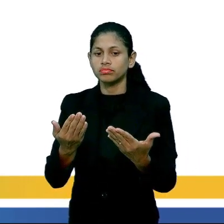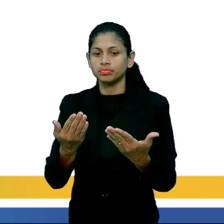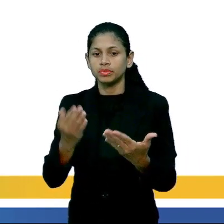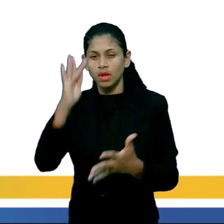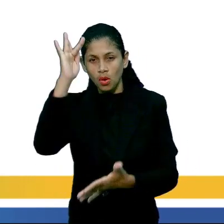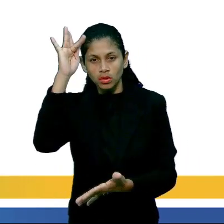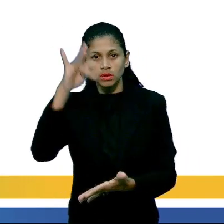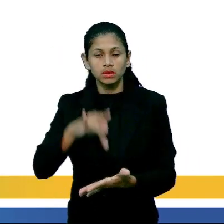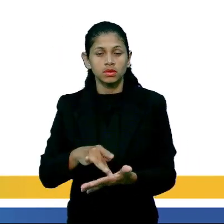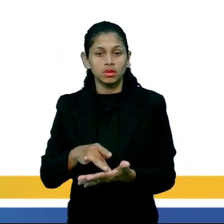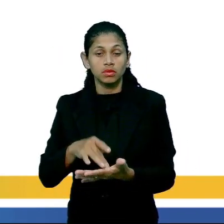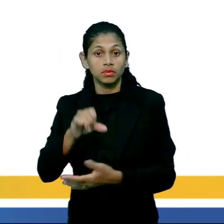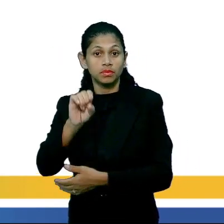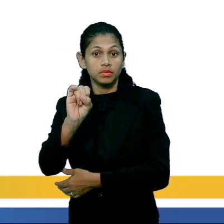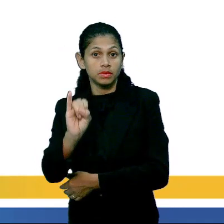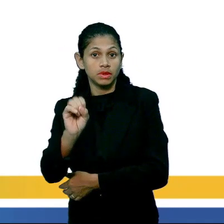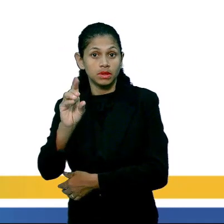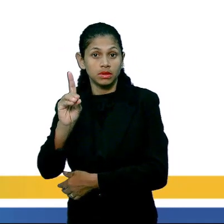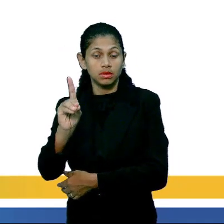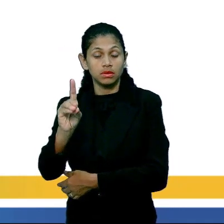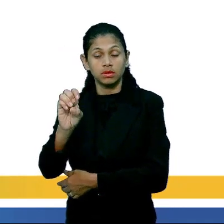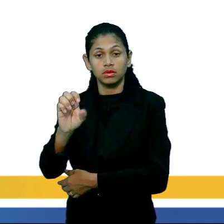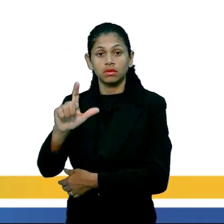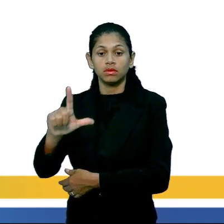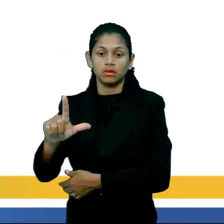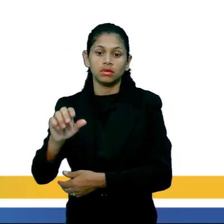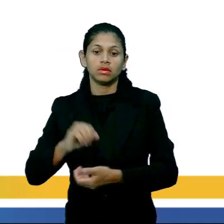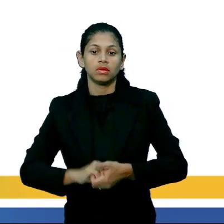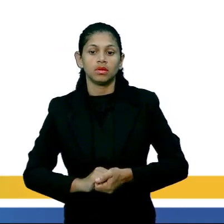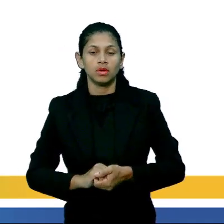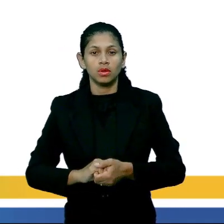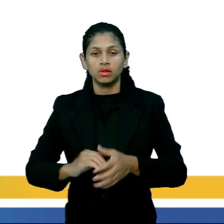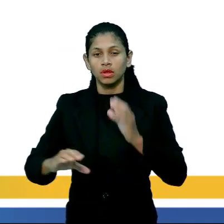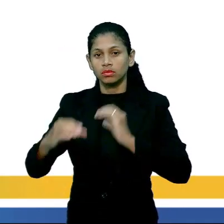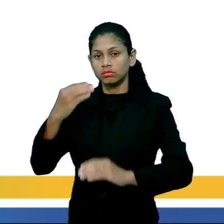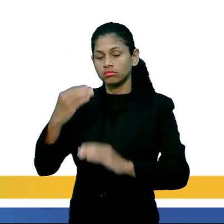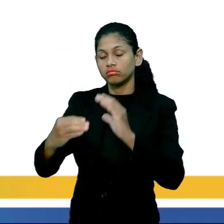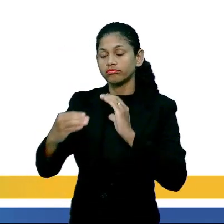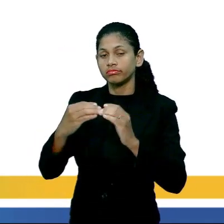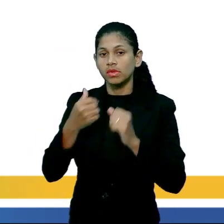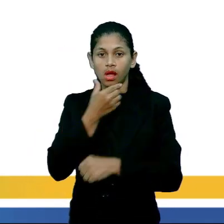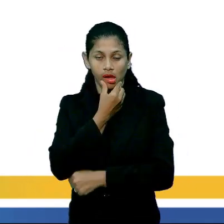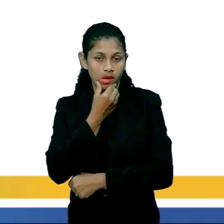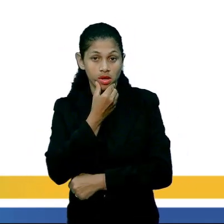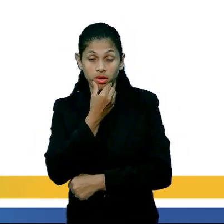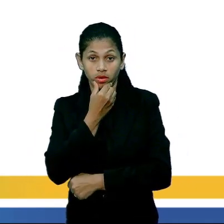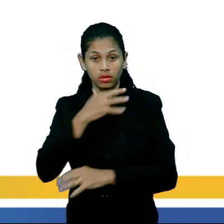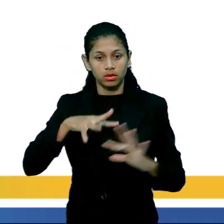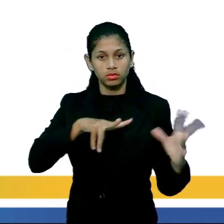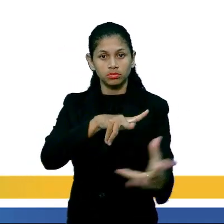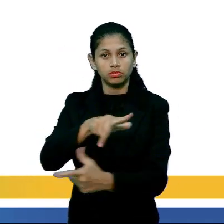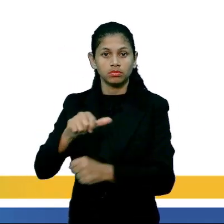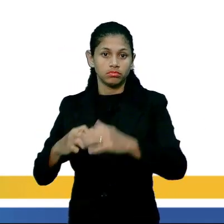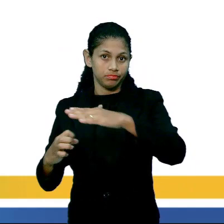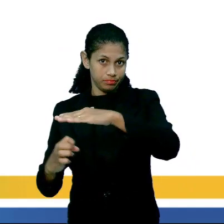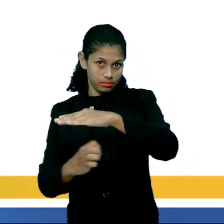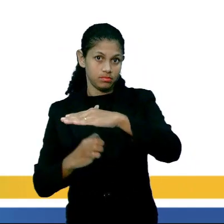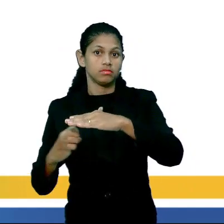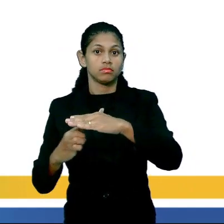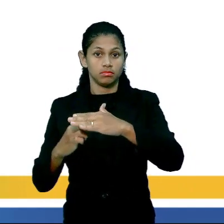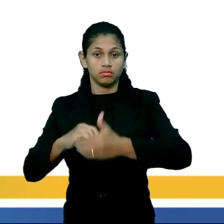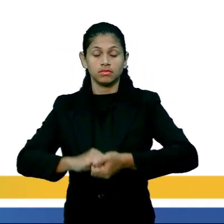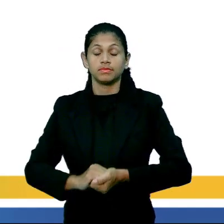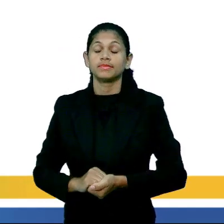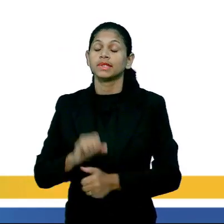o ideal e o real sobre a comunicação em inglês no mundo empresarial.